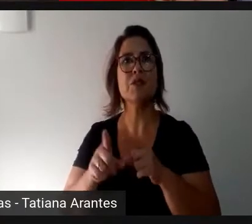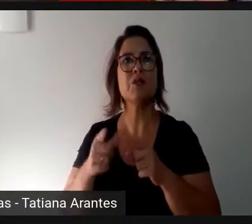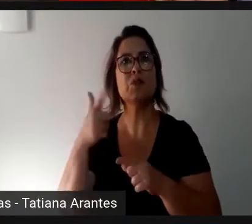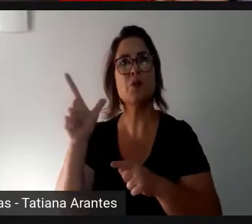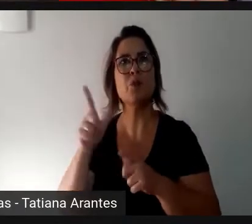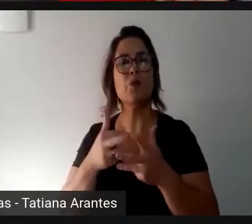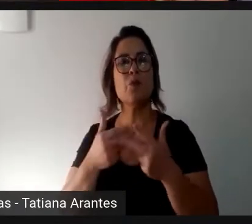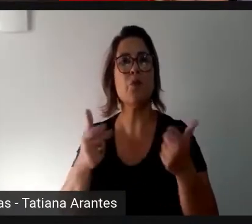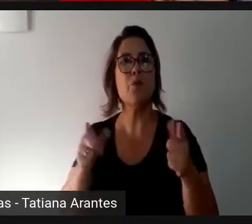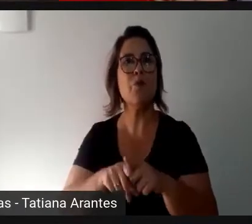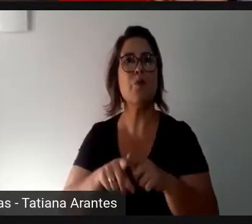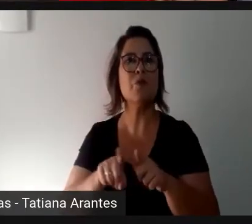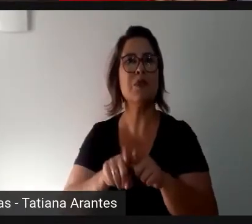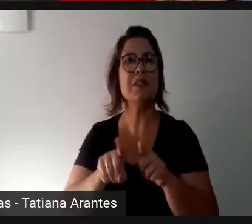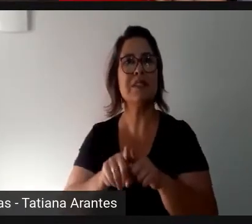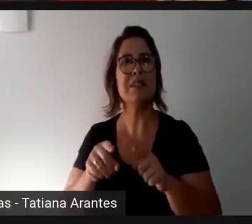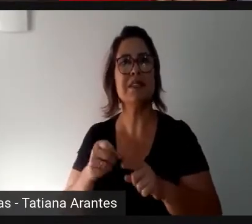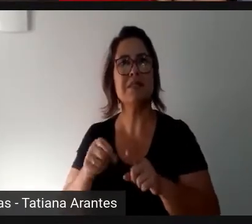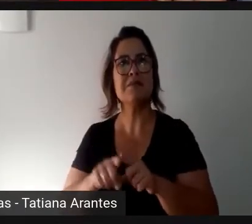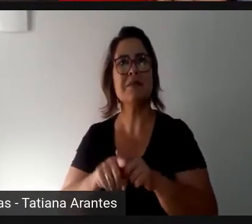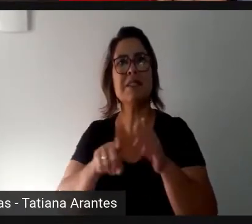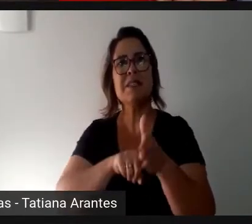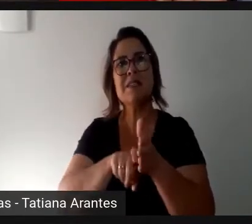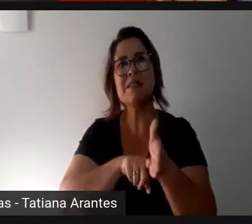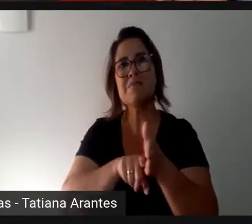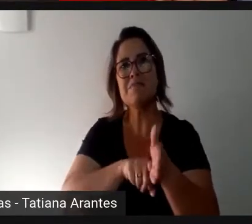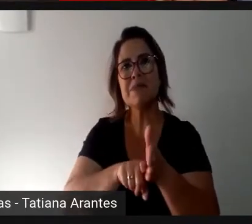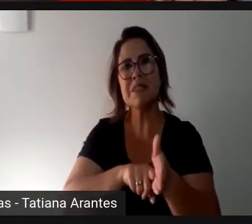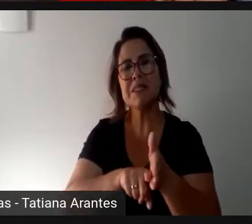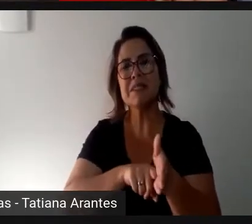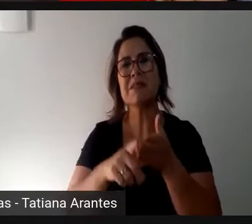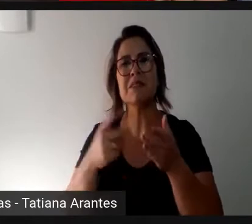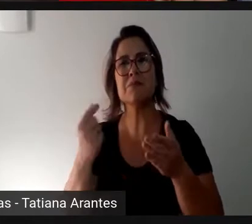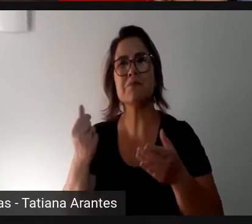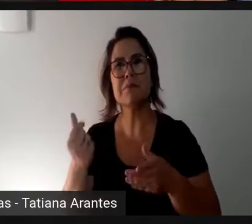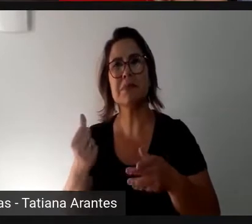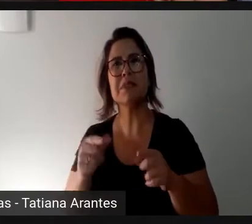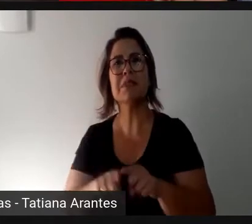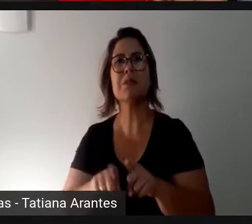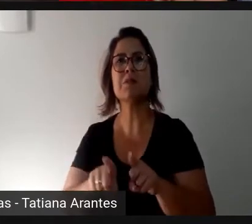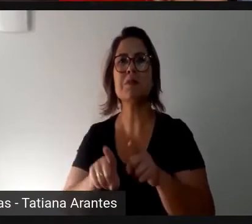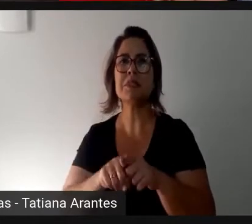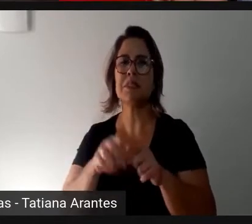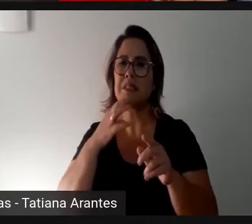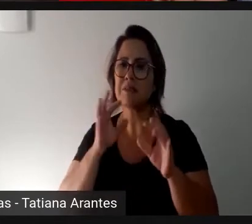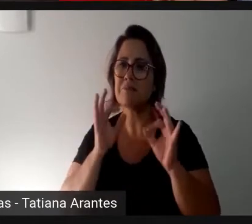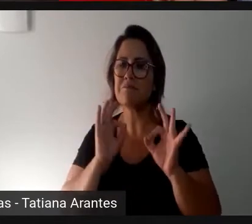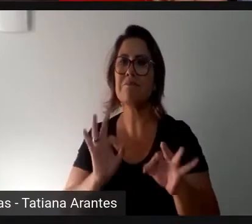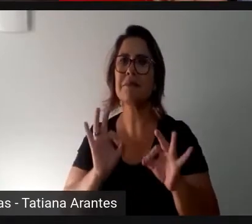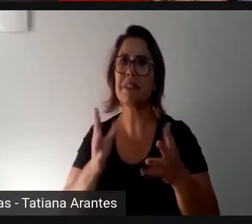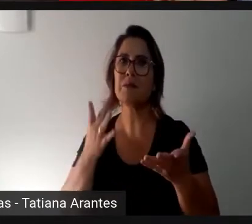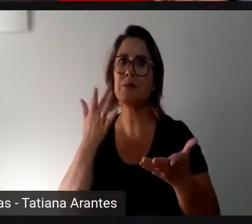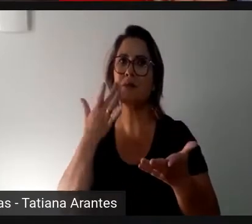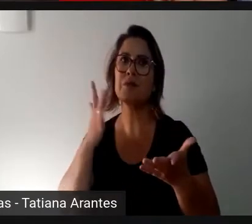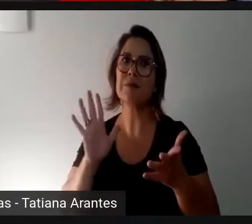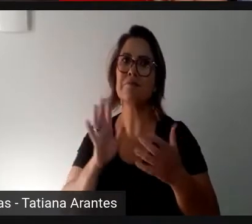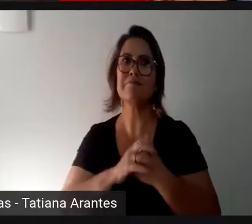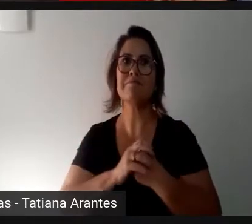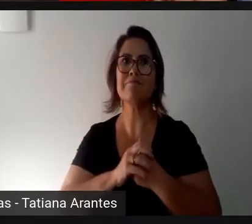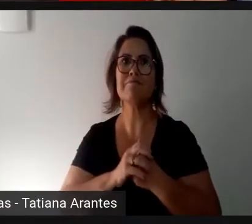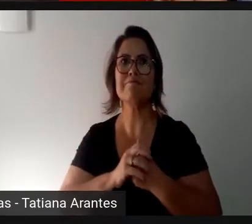agora, 73, de pesquisa de preços, tem instruções normativas. Eu acho que está na linha correta, sabe? Assim, talvez